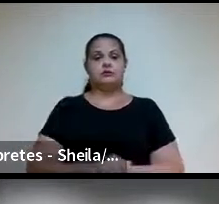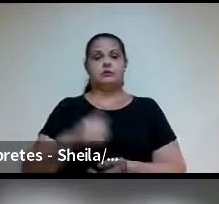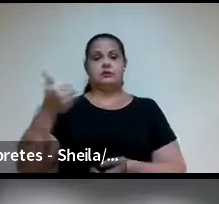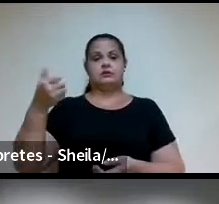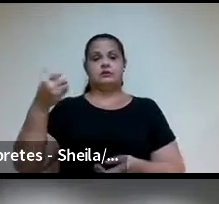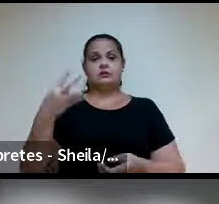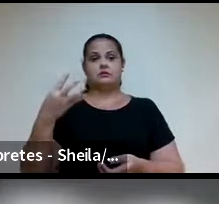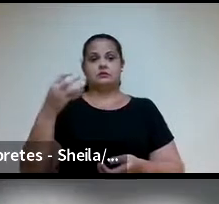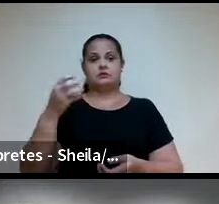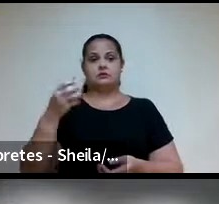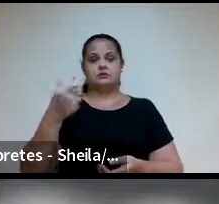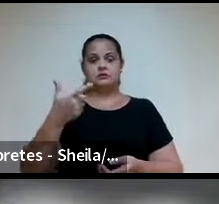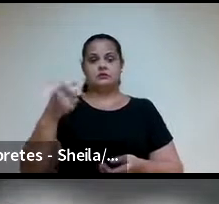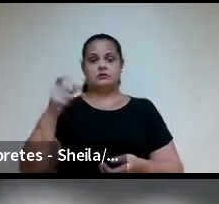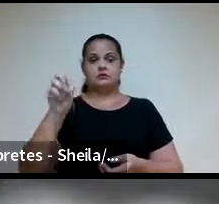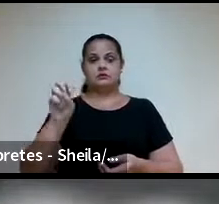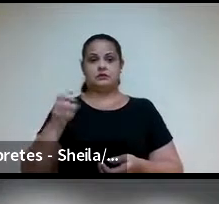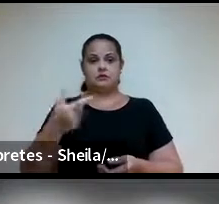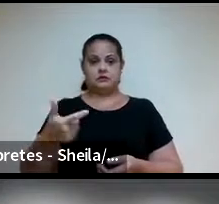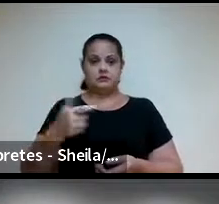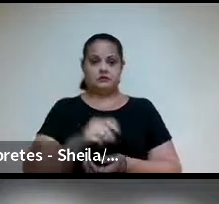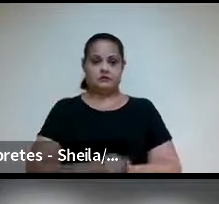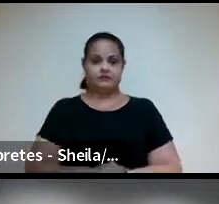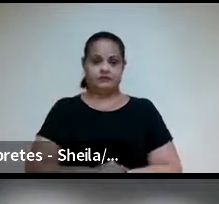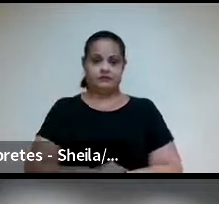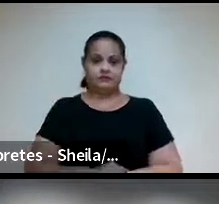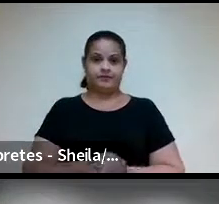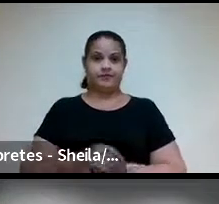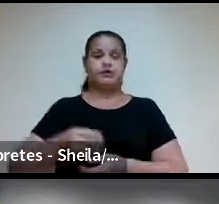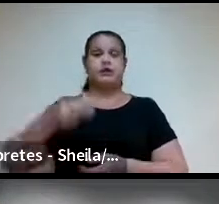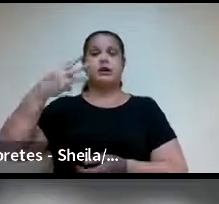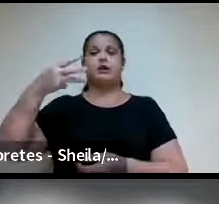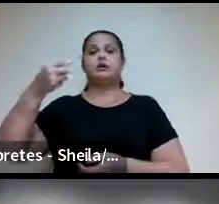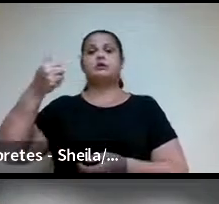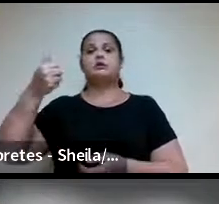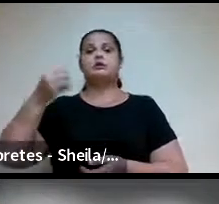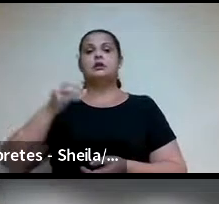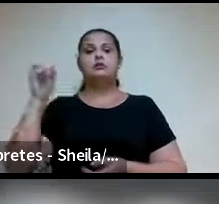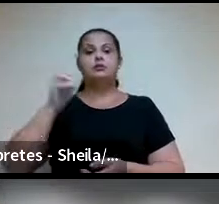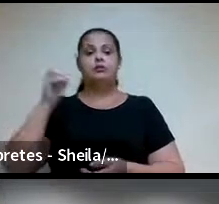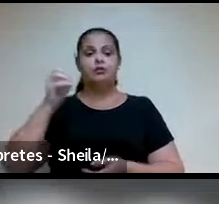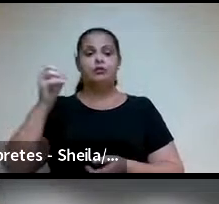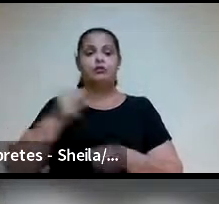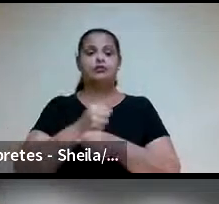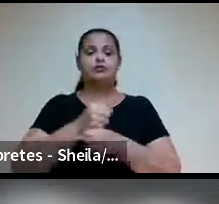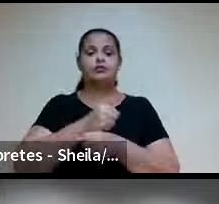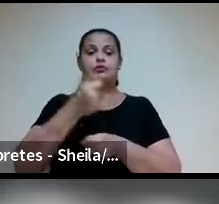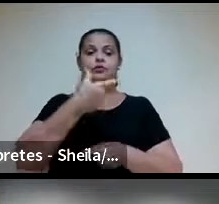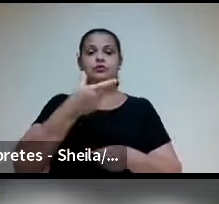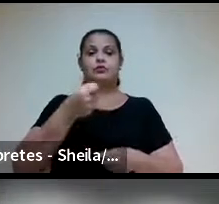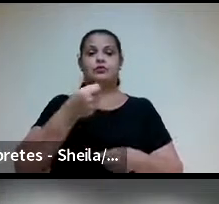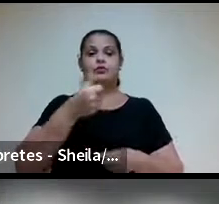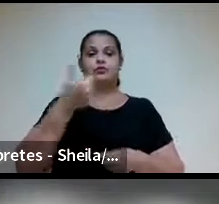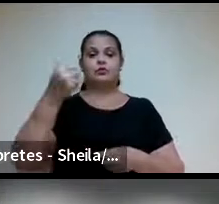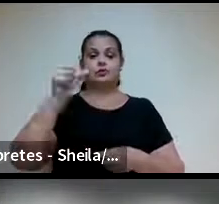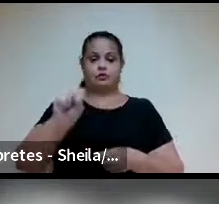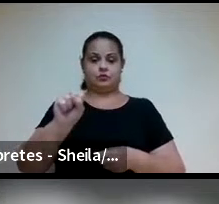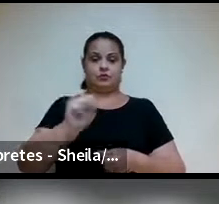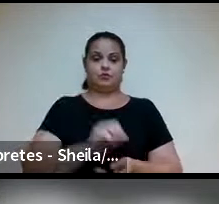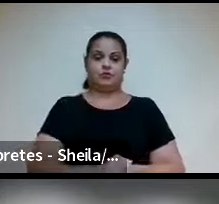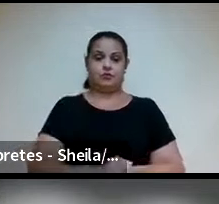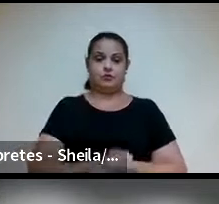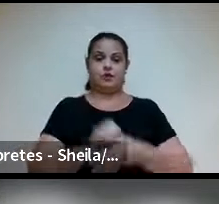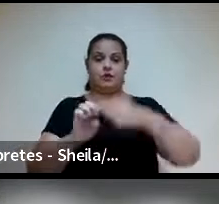060-145205-2018-620 teria transitado em julgado no dia 31 de outubro de 2018, tendo sido expedida intimação à empresa via Correios para